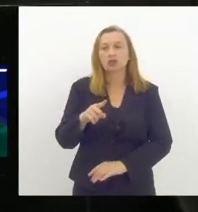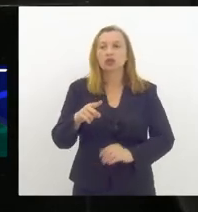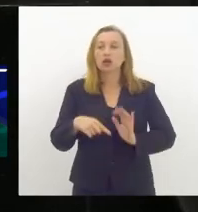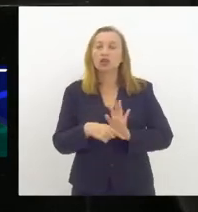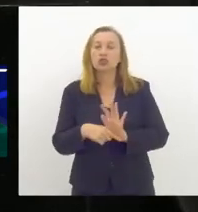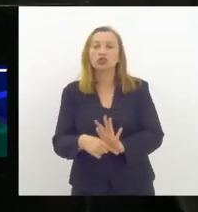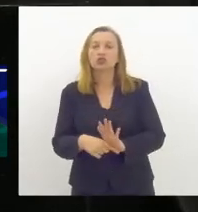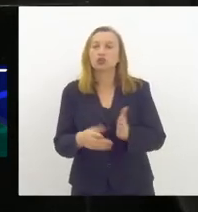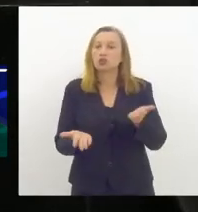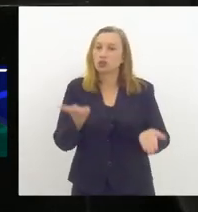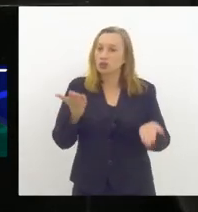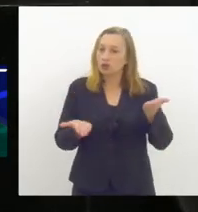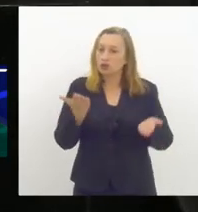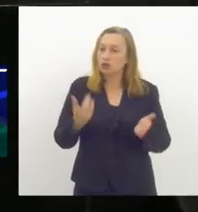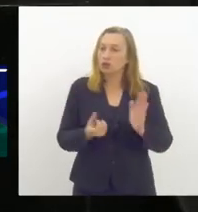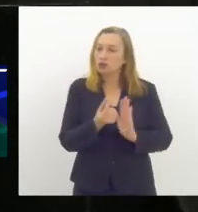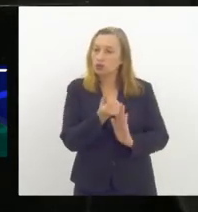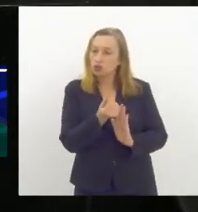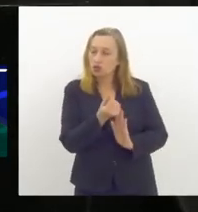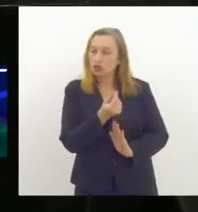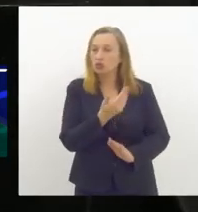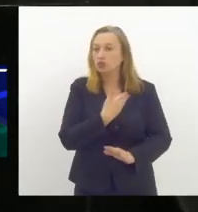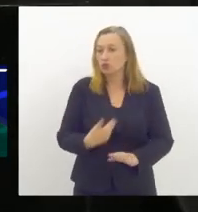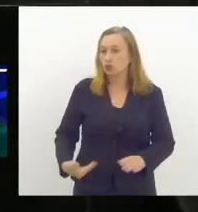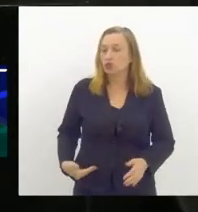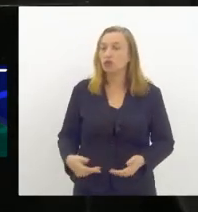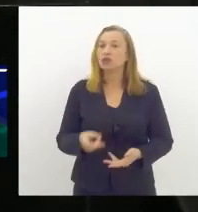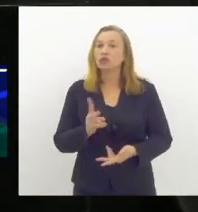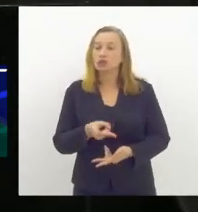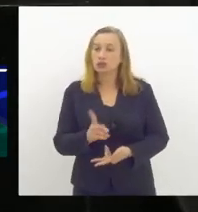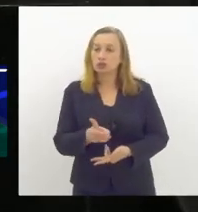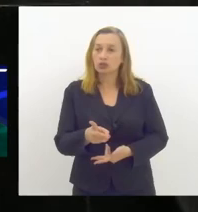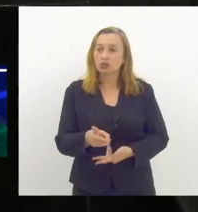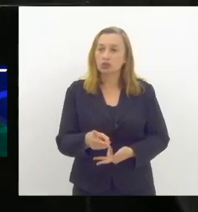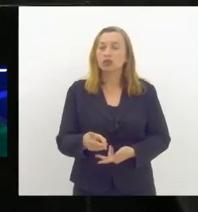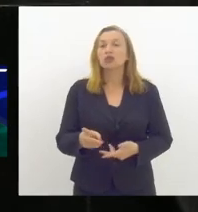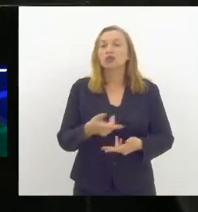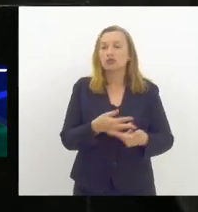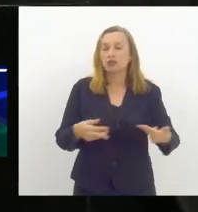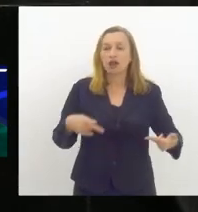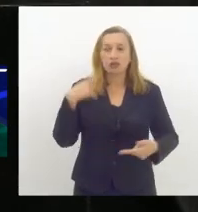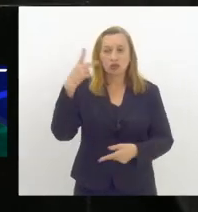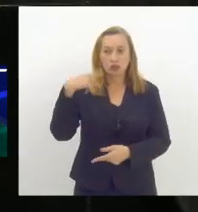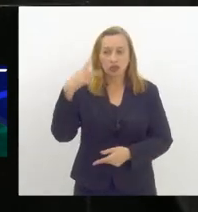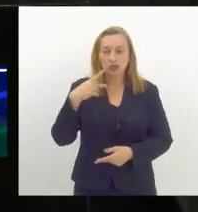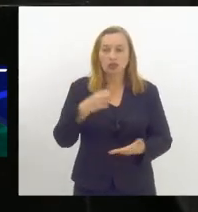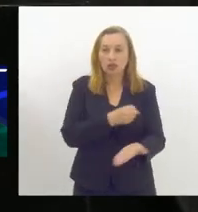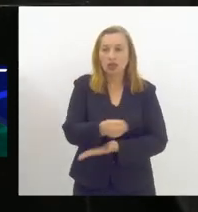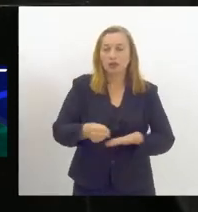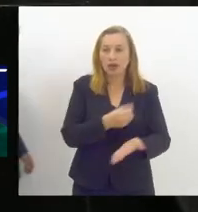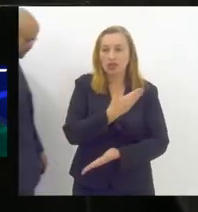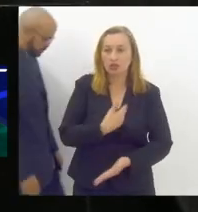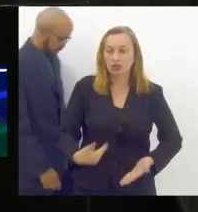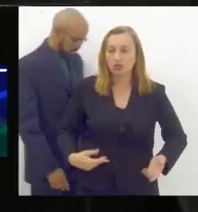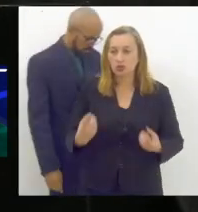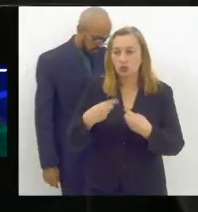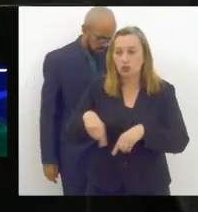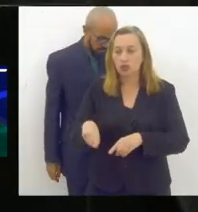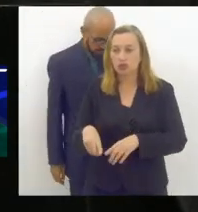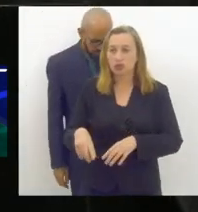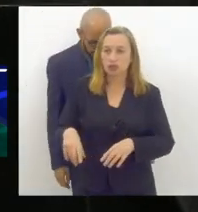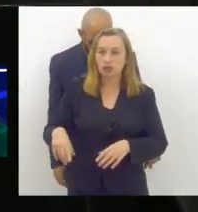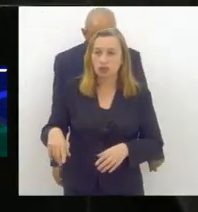contribui para o equilíbrio das contas e assim tem sido tanto de parlamentares da base quanto os de oposição